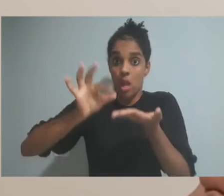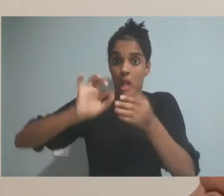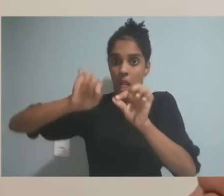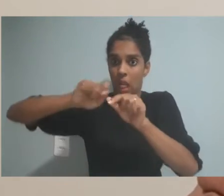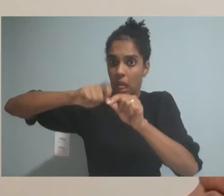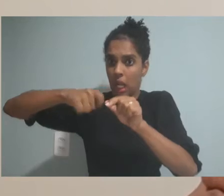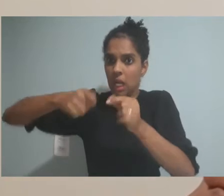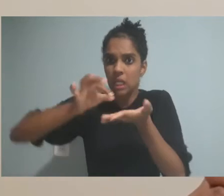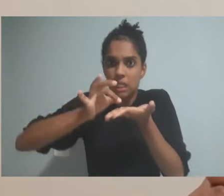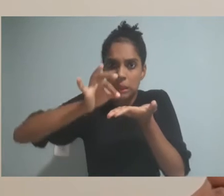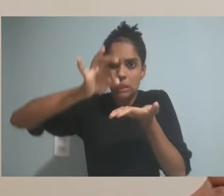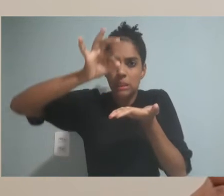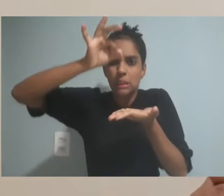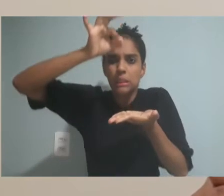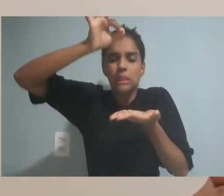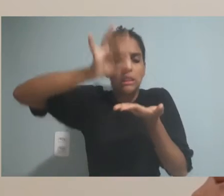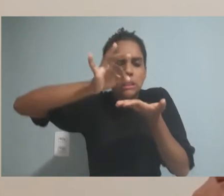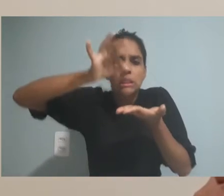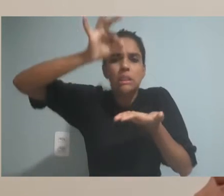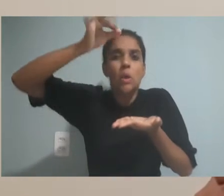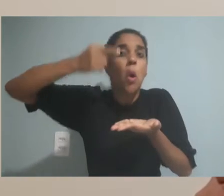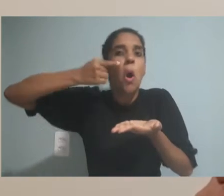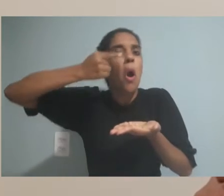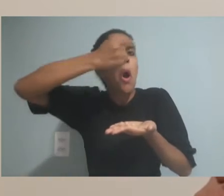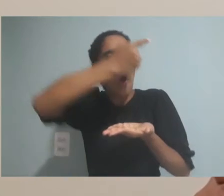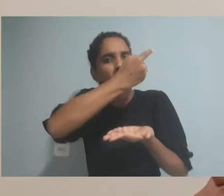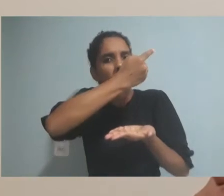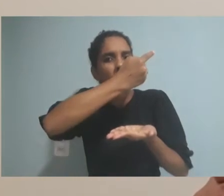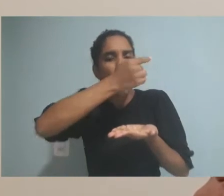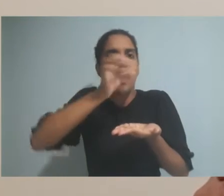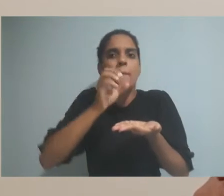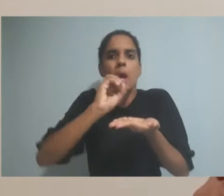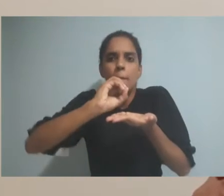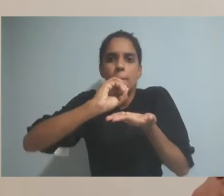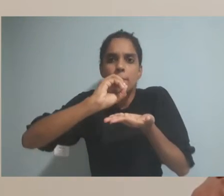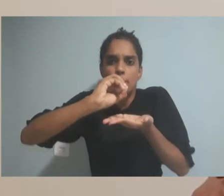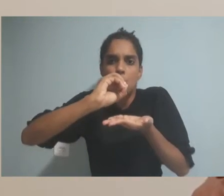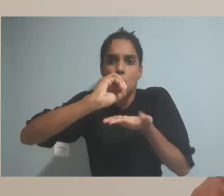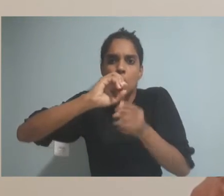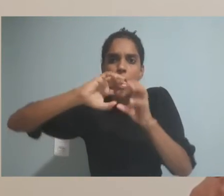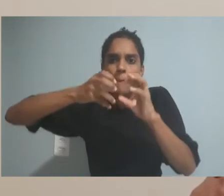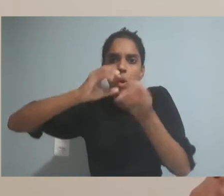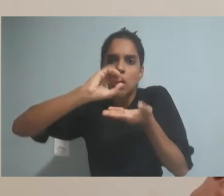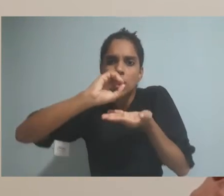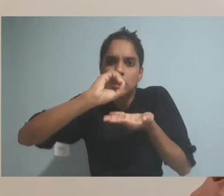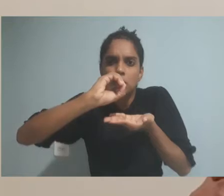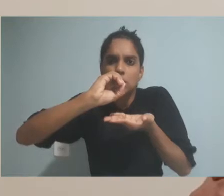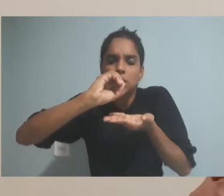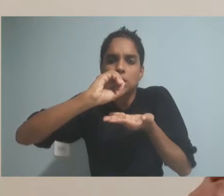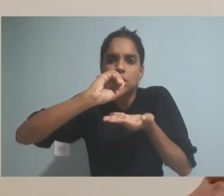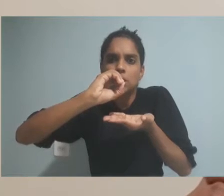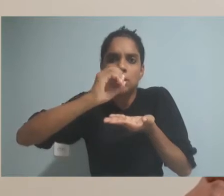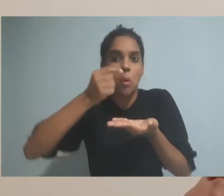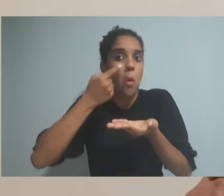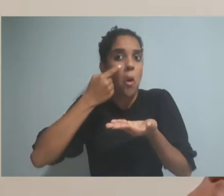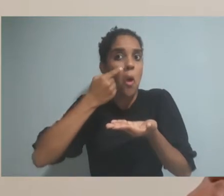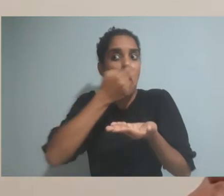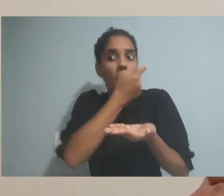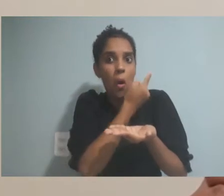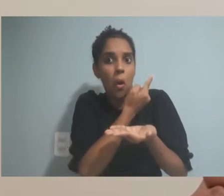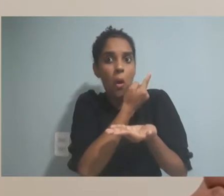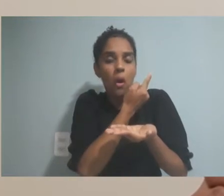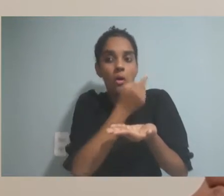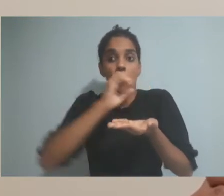Um pedaço de linha de costura, que vou utilizar para suspender a bolinha. Importante que seja de material